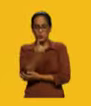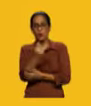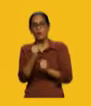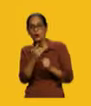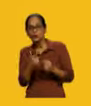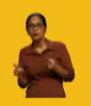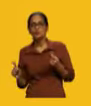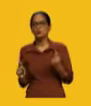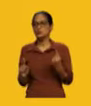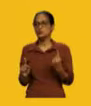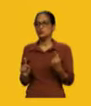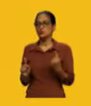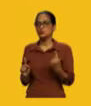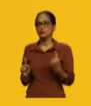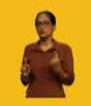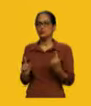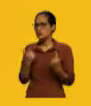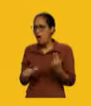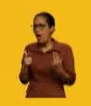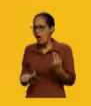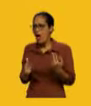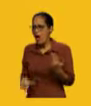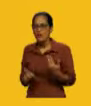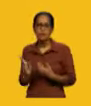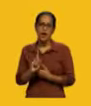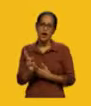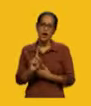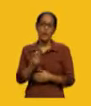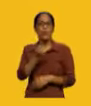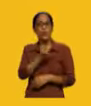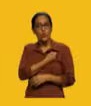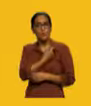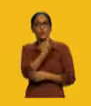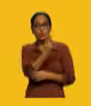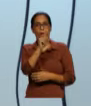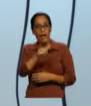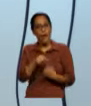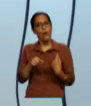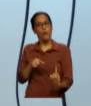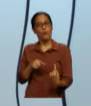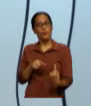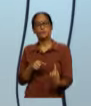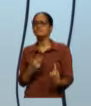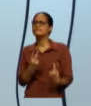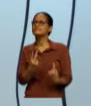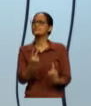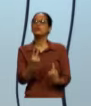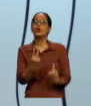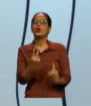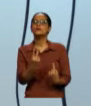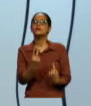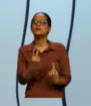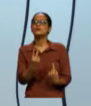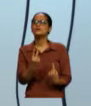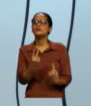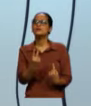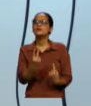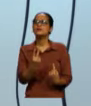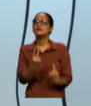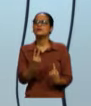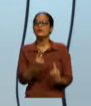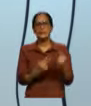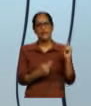tem um número, ele não repete. É 1, representa 1. O 2, em vez de fazer repetição